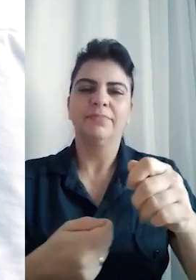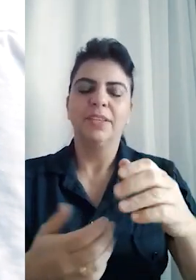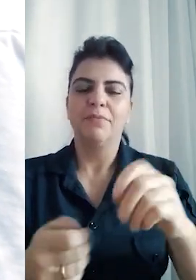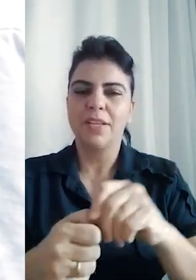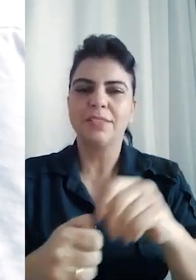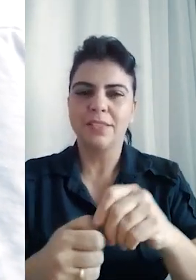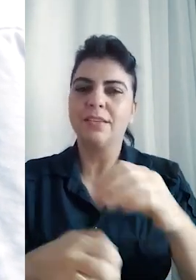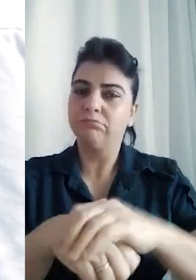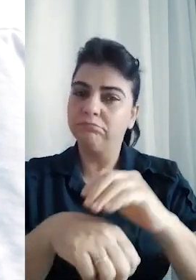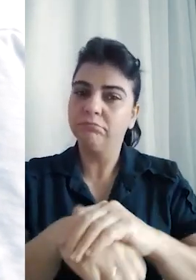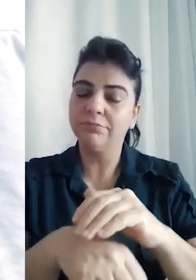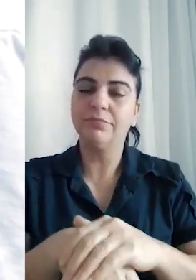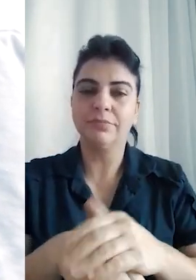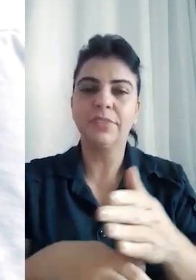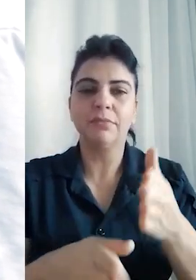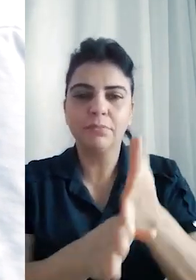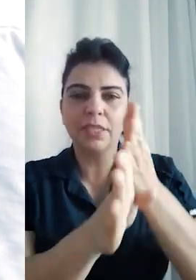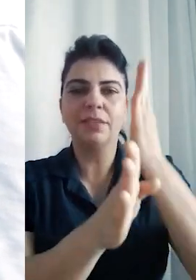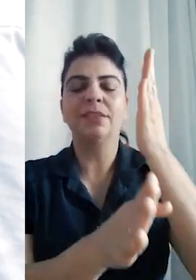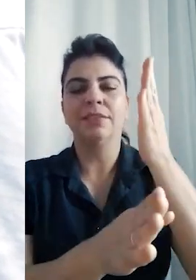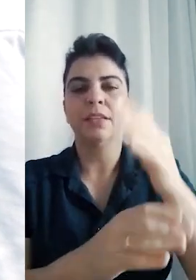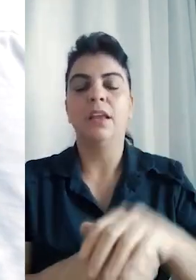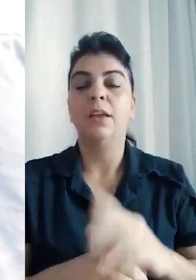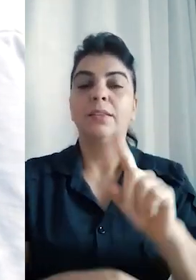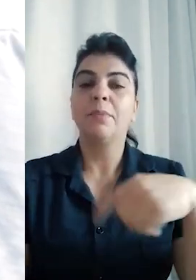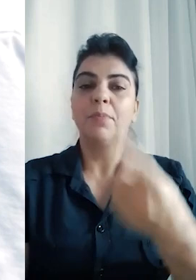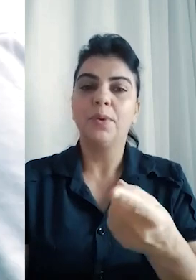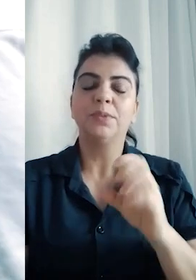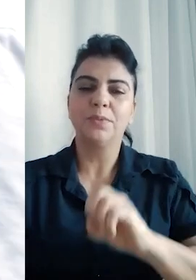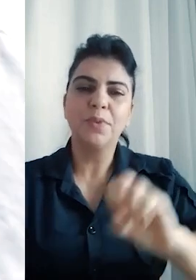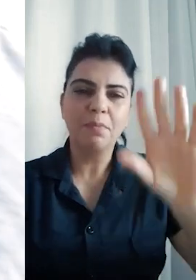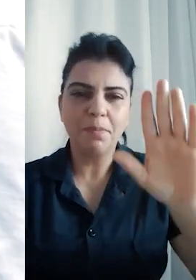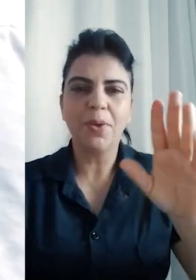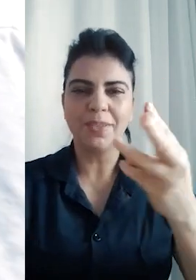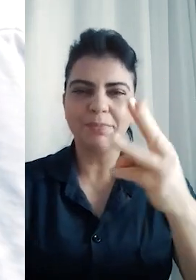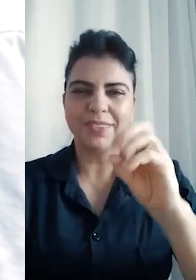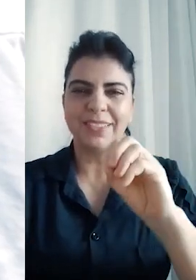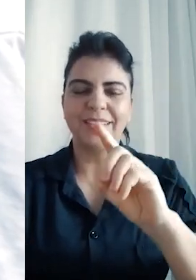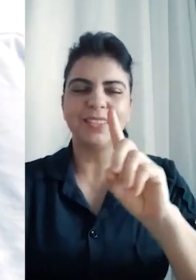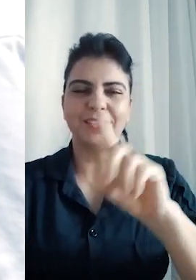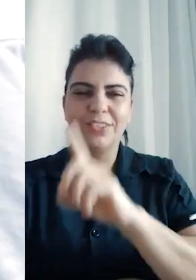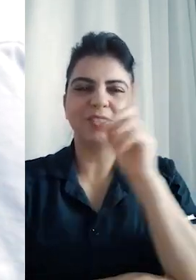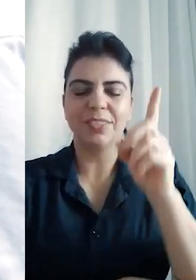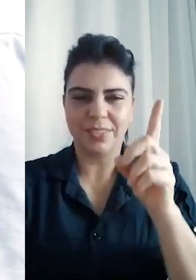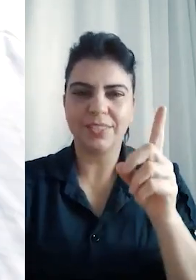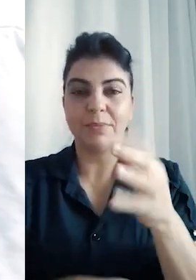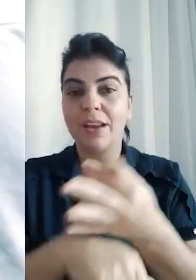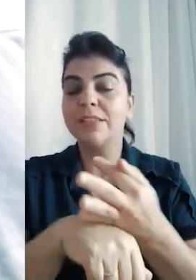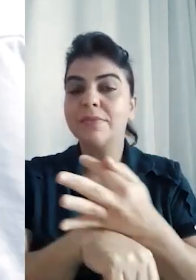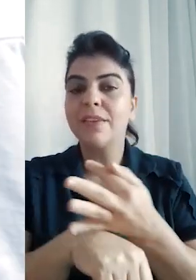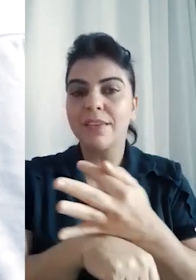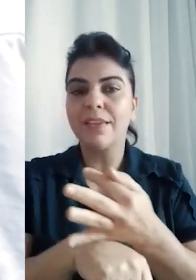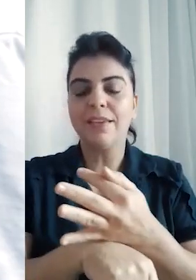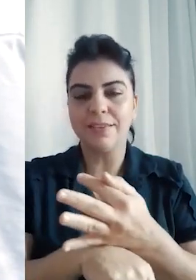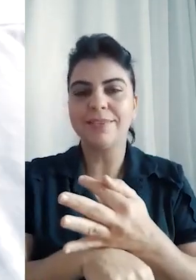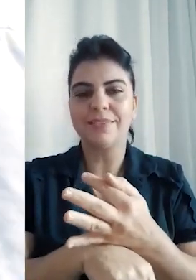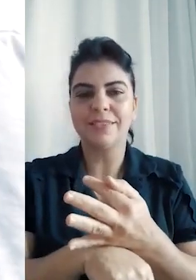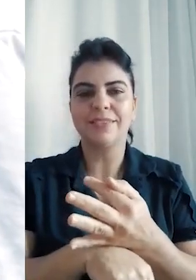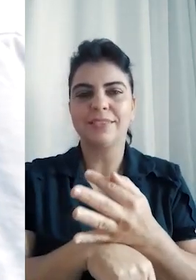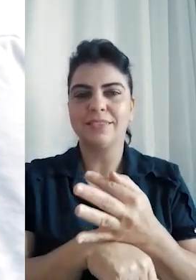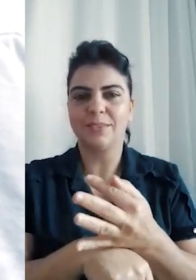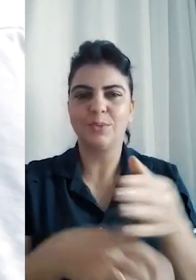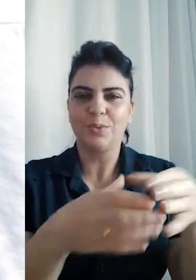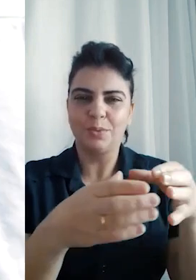para os maridos levantar a parede, né. E também quando eles foram embora, depois de 30 dias, eles foram embora, né, que volta aqui. E isso eram as férias deles. As